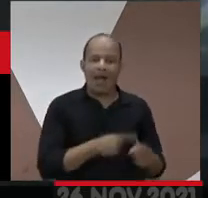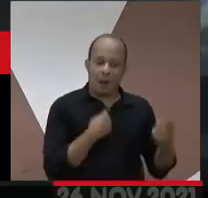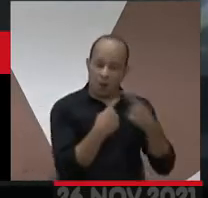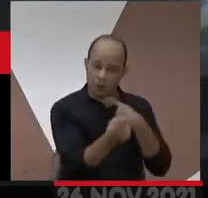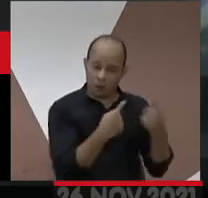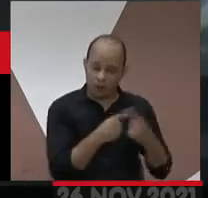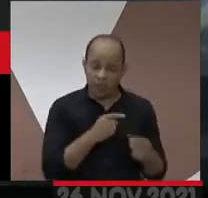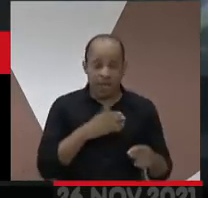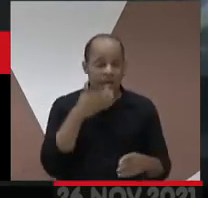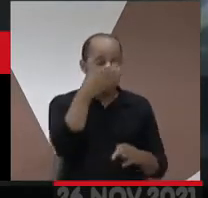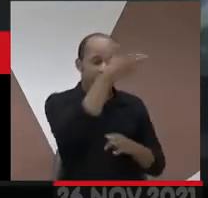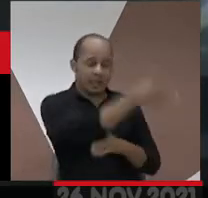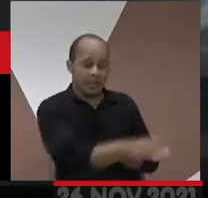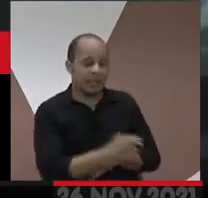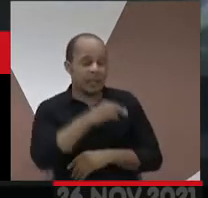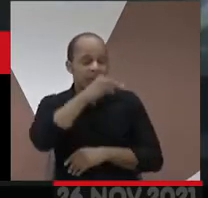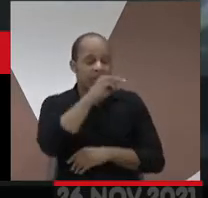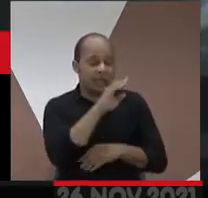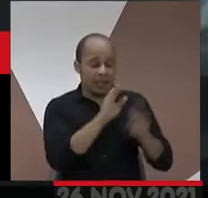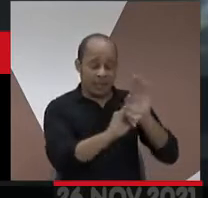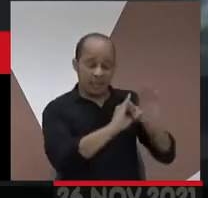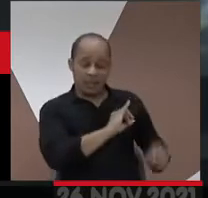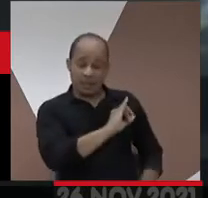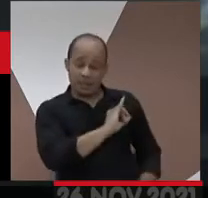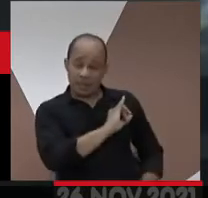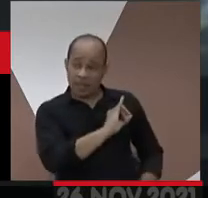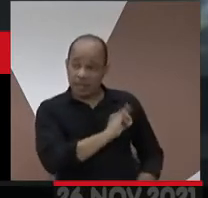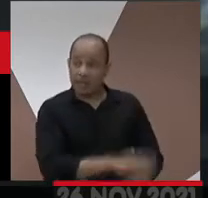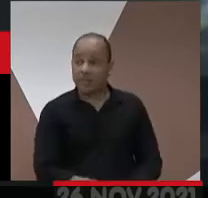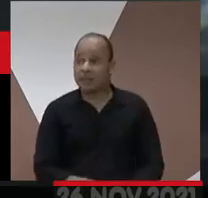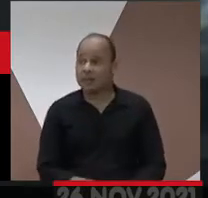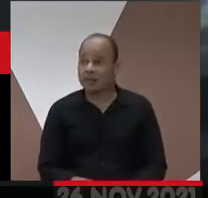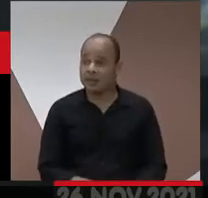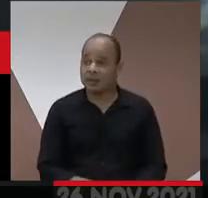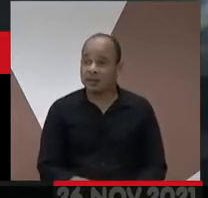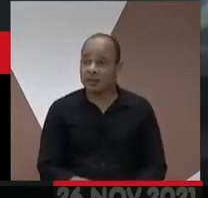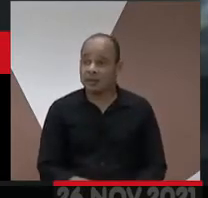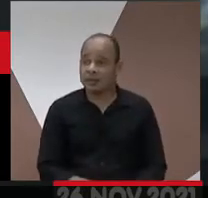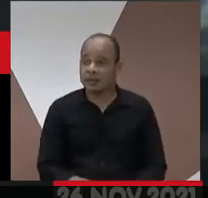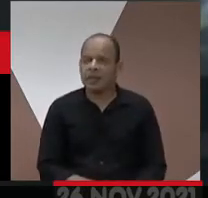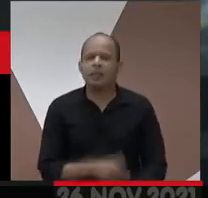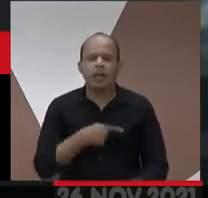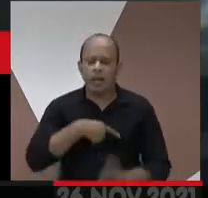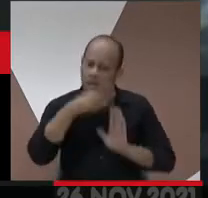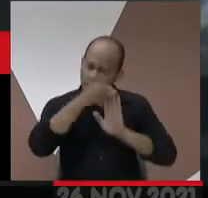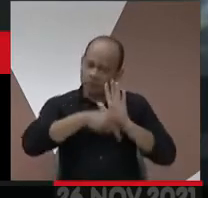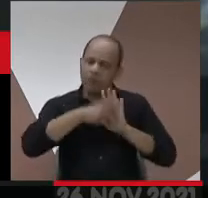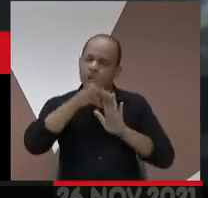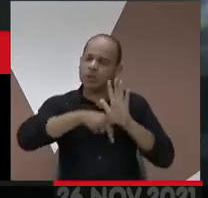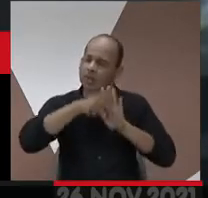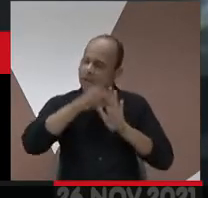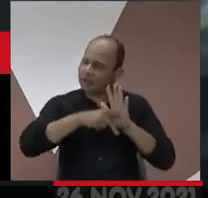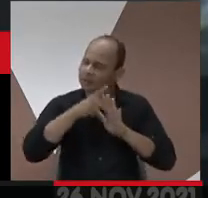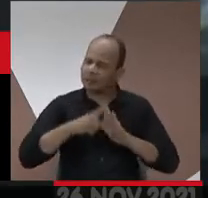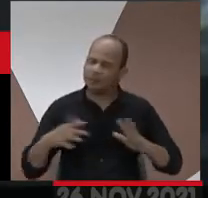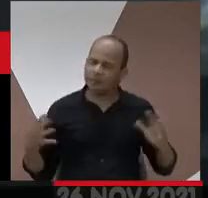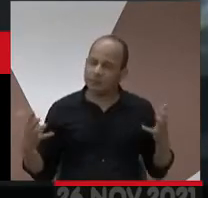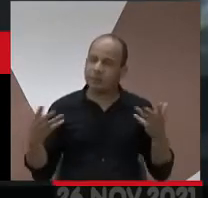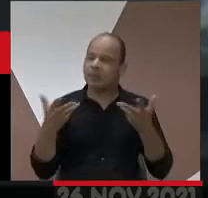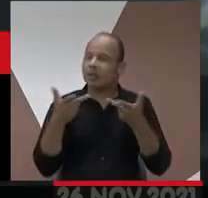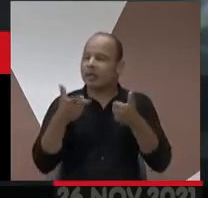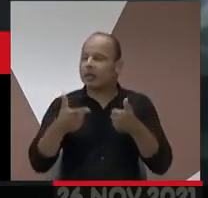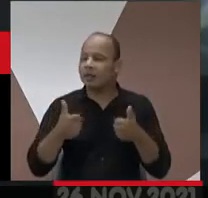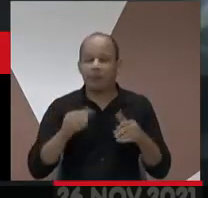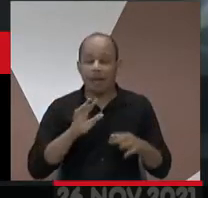em 180 milhões. Nós temos pré-projetos já orçados. Disso aí não tem nenhuma preocupação.